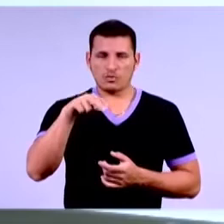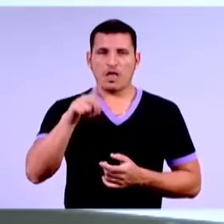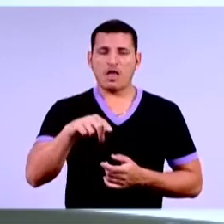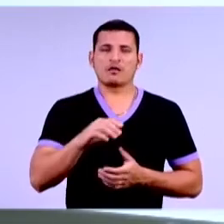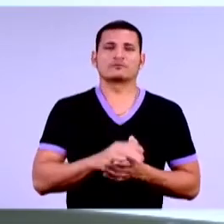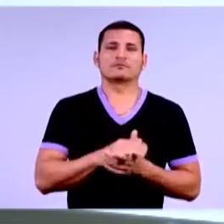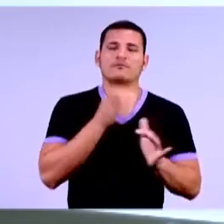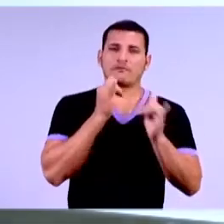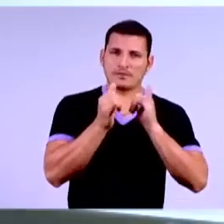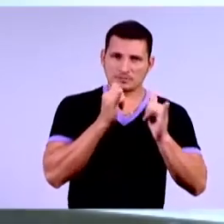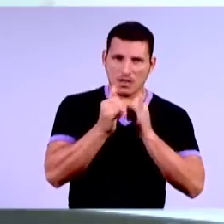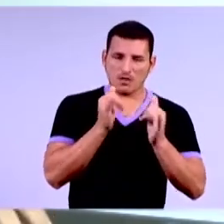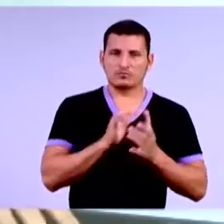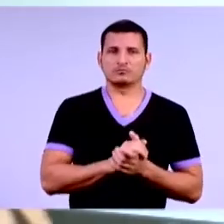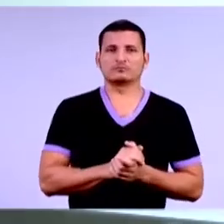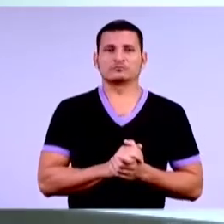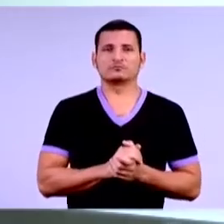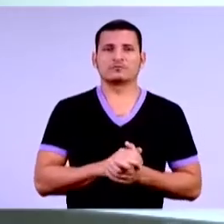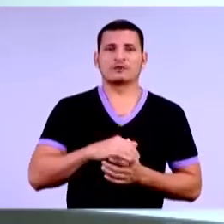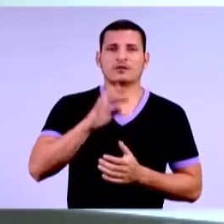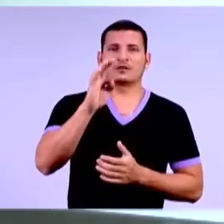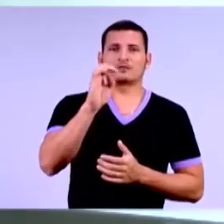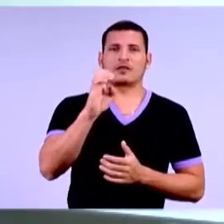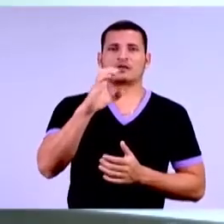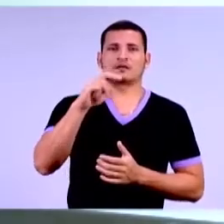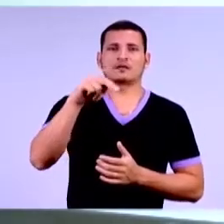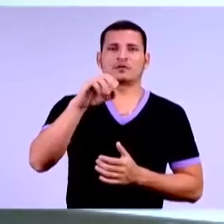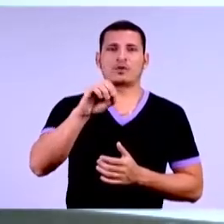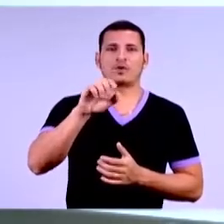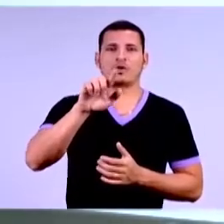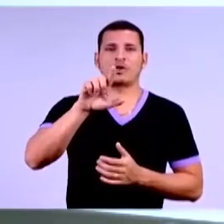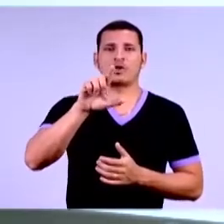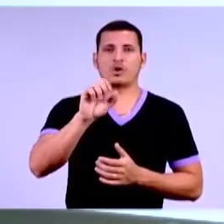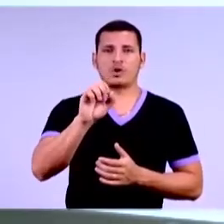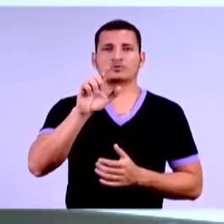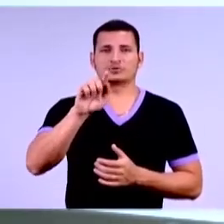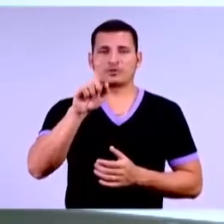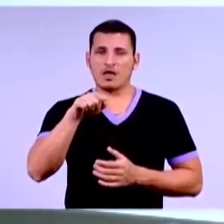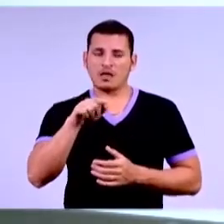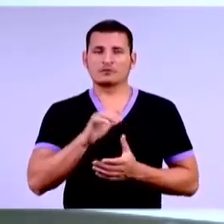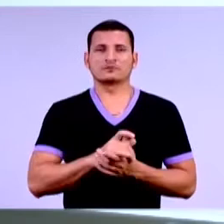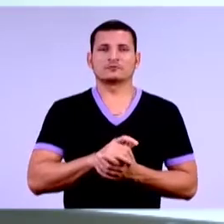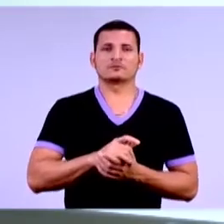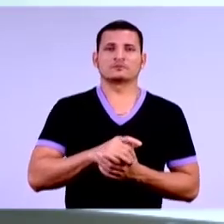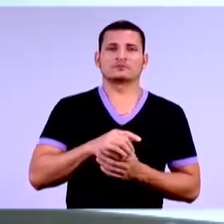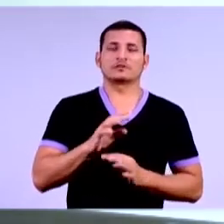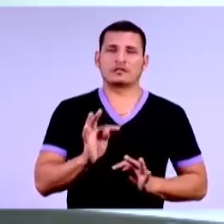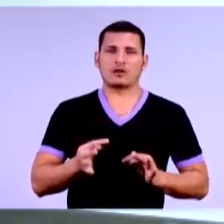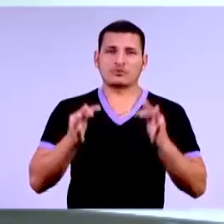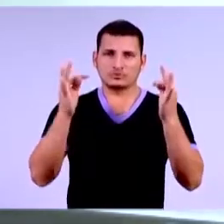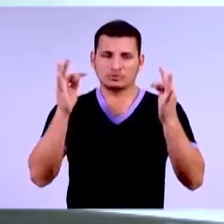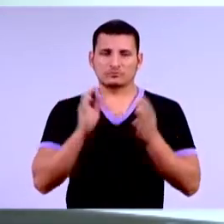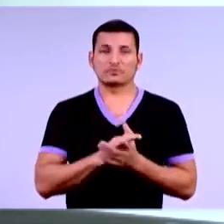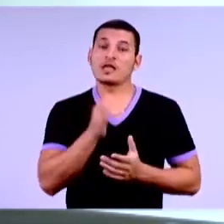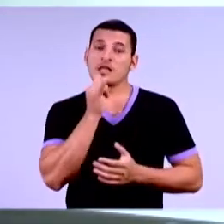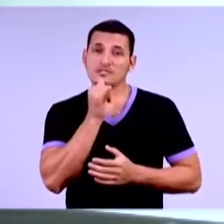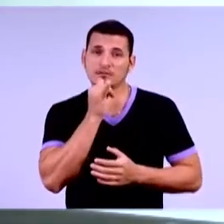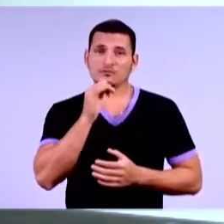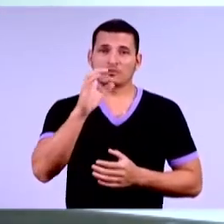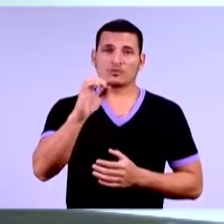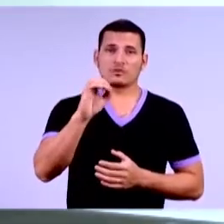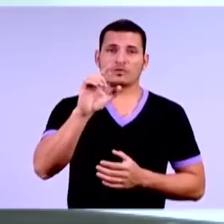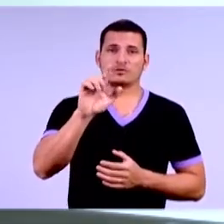computador tecnólogo de tecnologia e são exemplos de combinados e quais seriam os exemplos de falsas